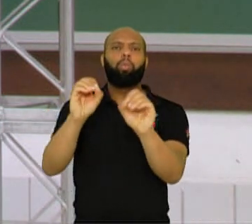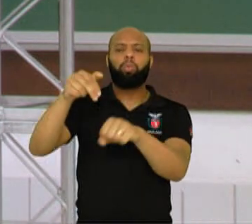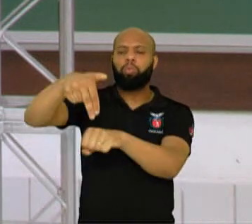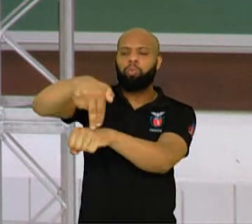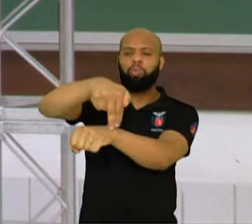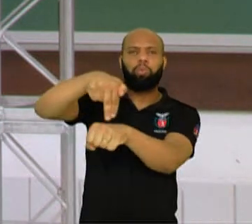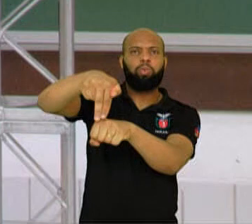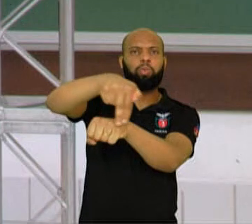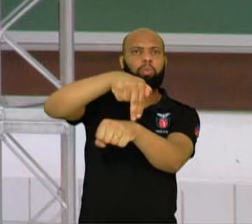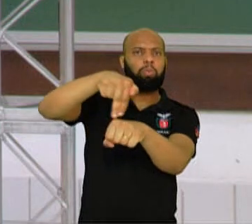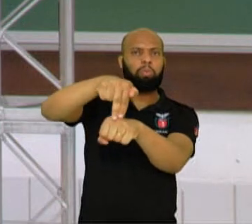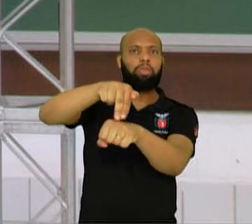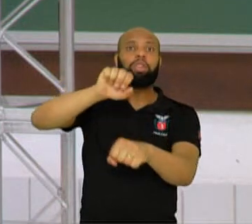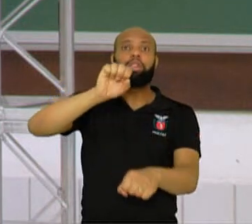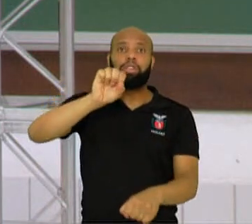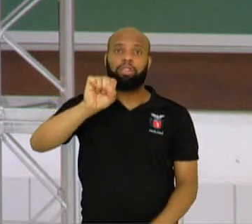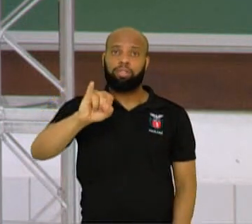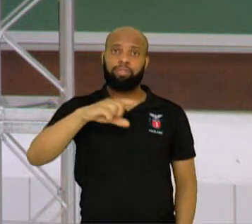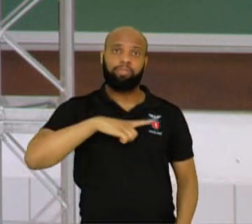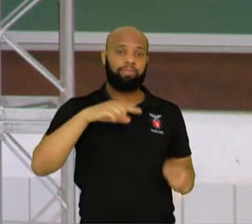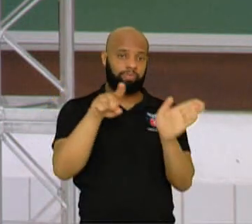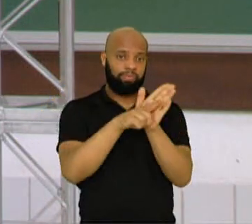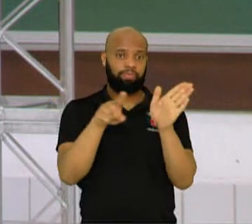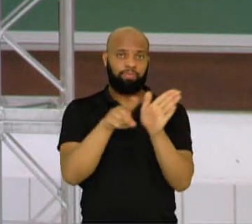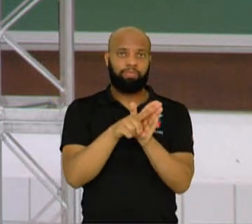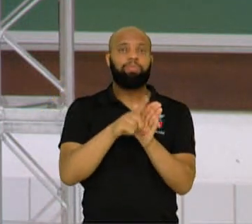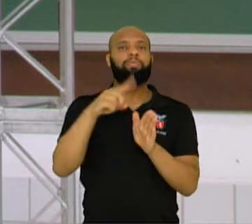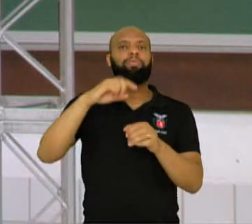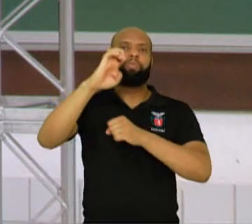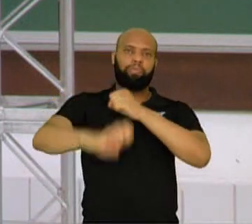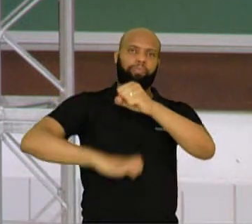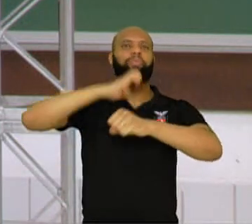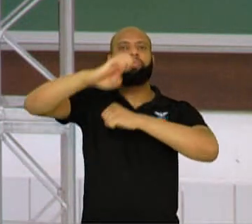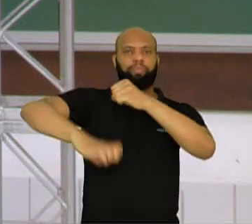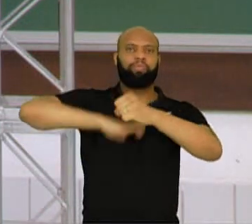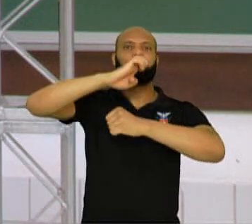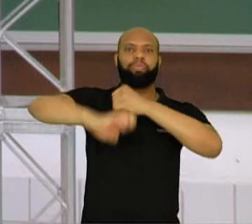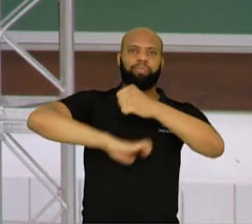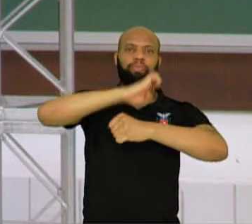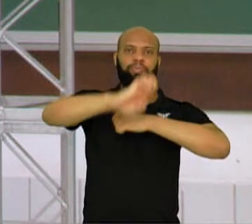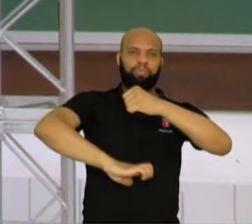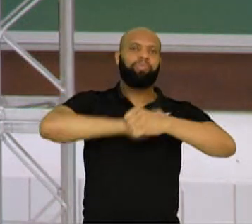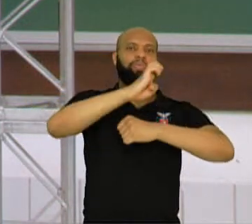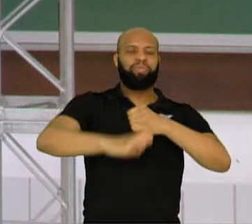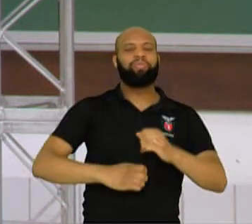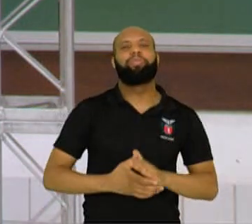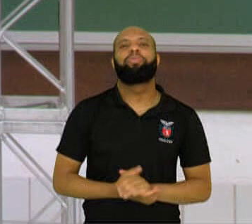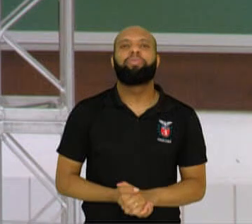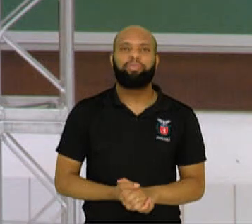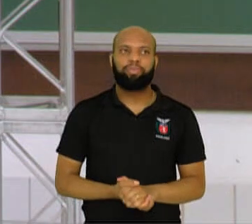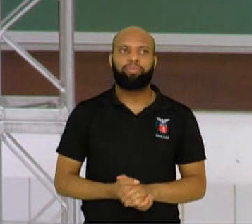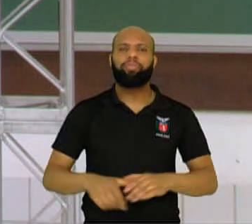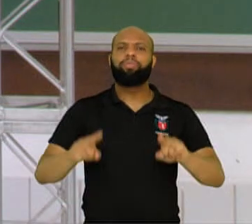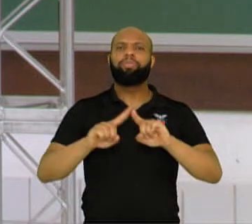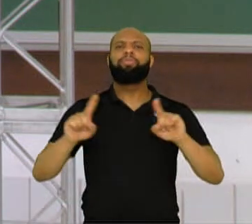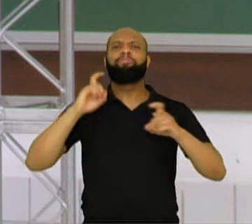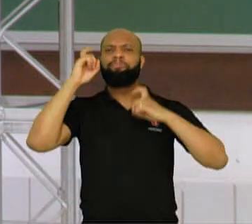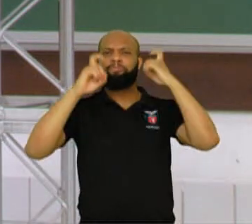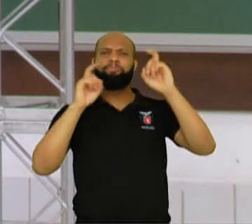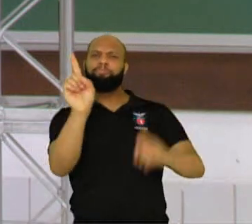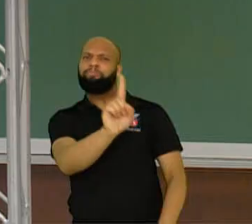nêutron. E se tem a carga elétrica negativa, é o elétron. Mas não se